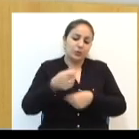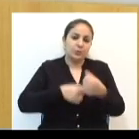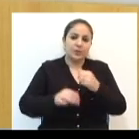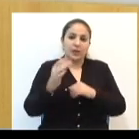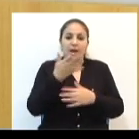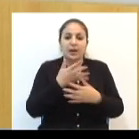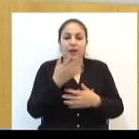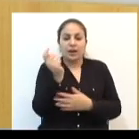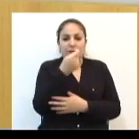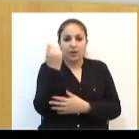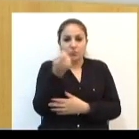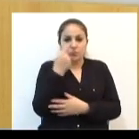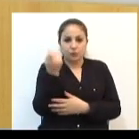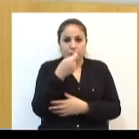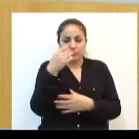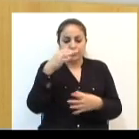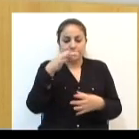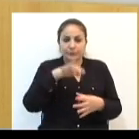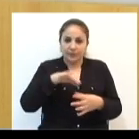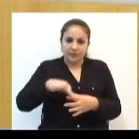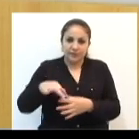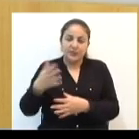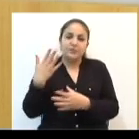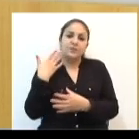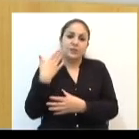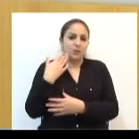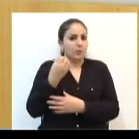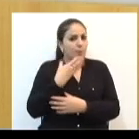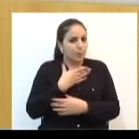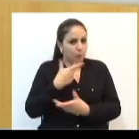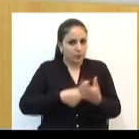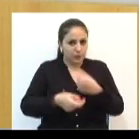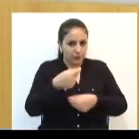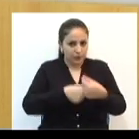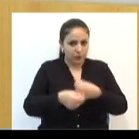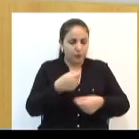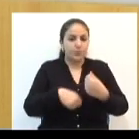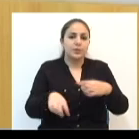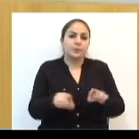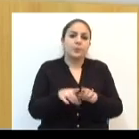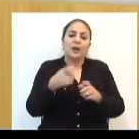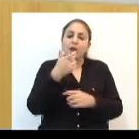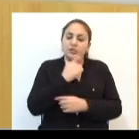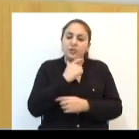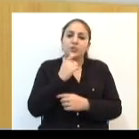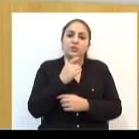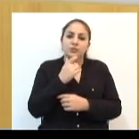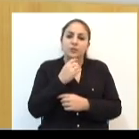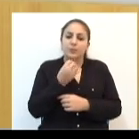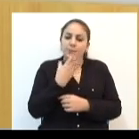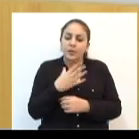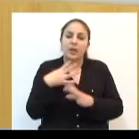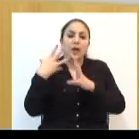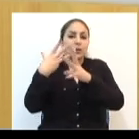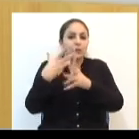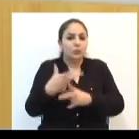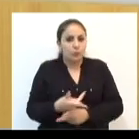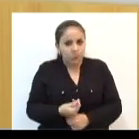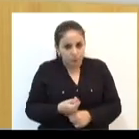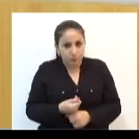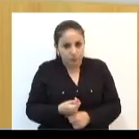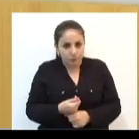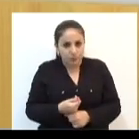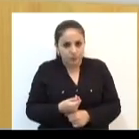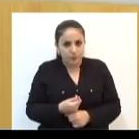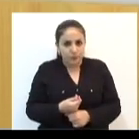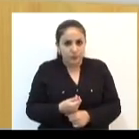todo, a safra de verão tem um peso muito grande na economia, e isso, os anos que se colhe bem, todo mundo anda melhor,